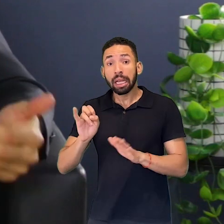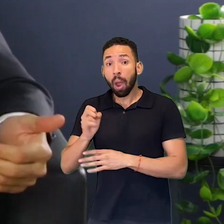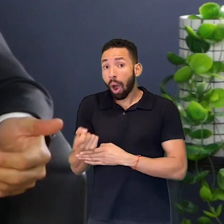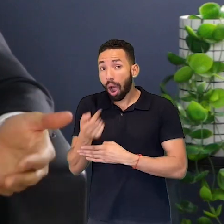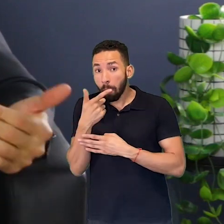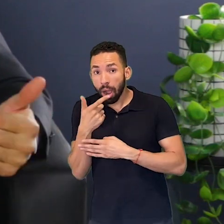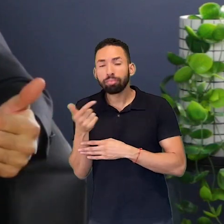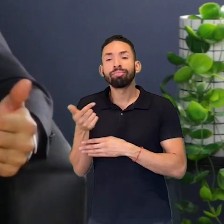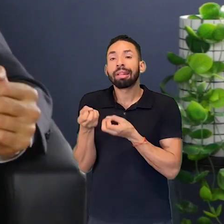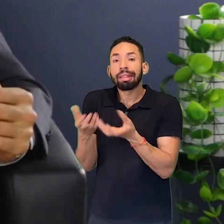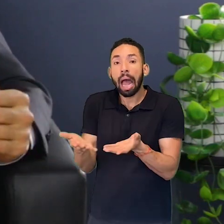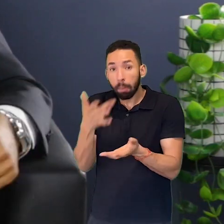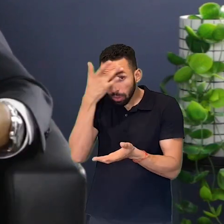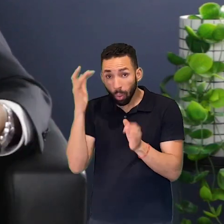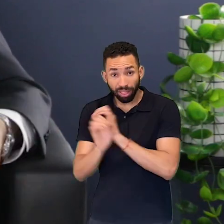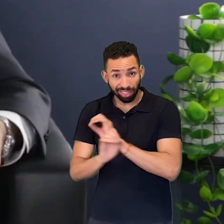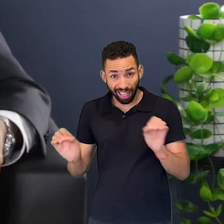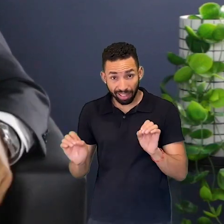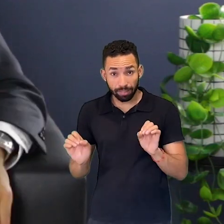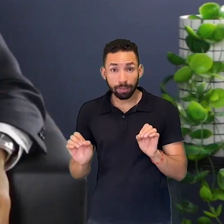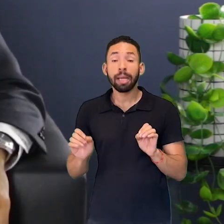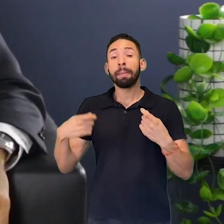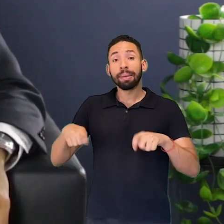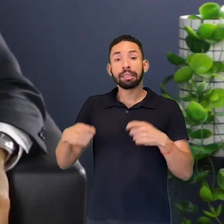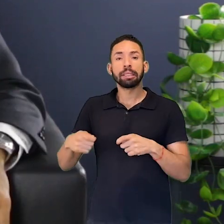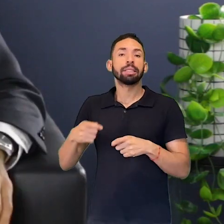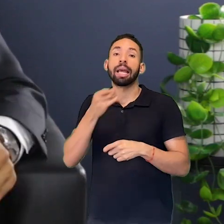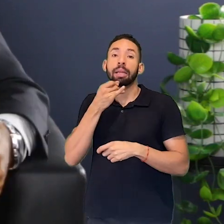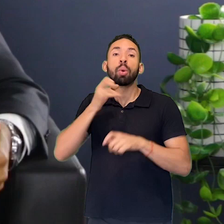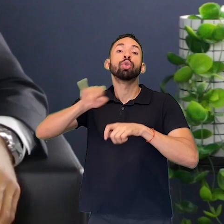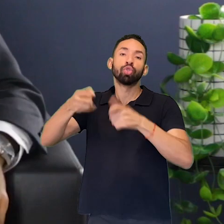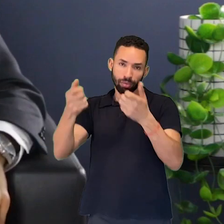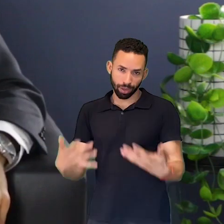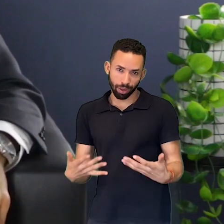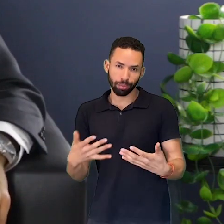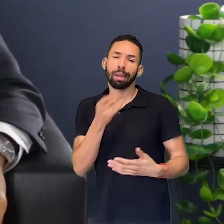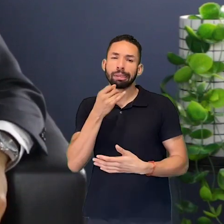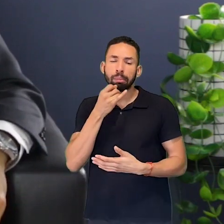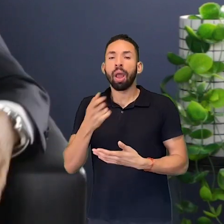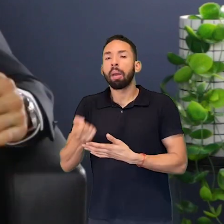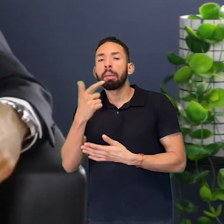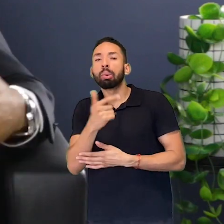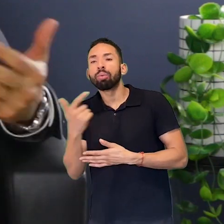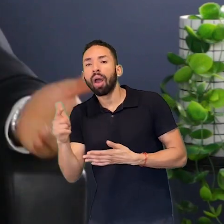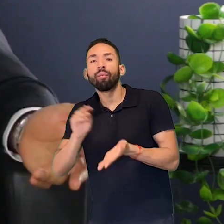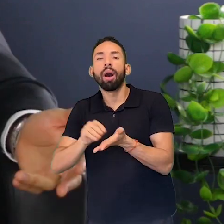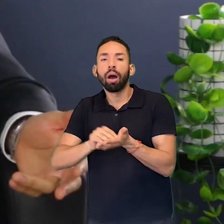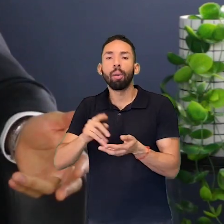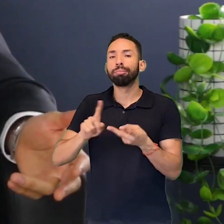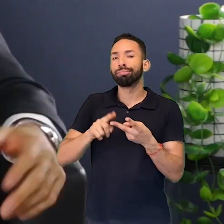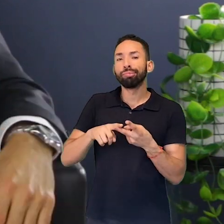esse medicamento não for entregue a ela, terá que ser por algum motivo. Ou aquele medicamento não